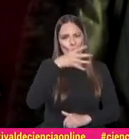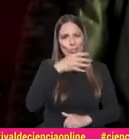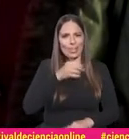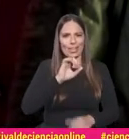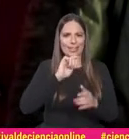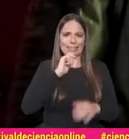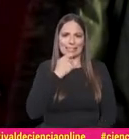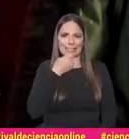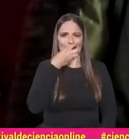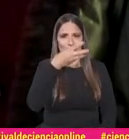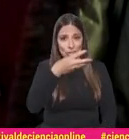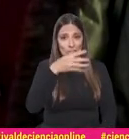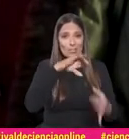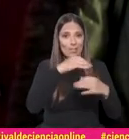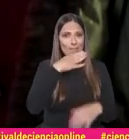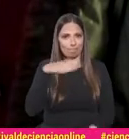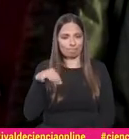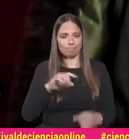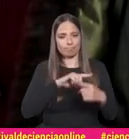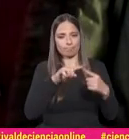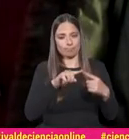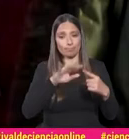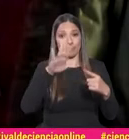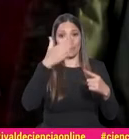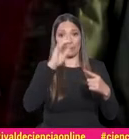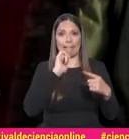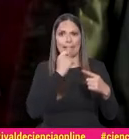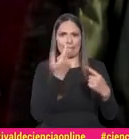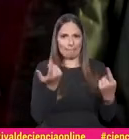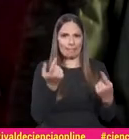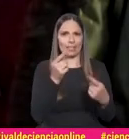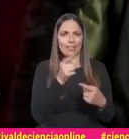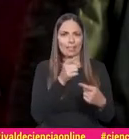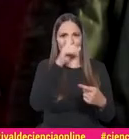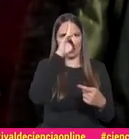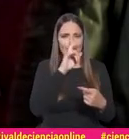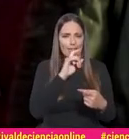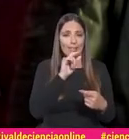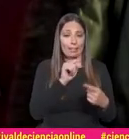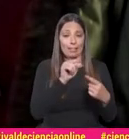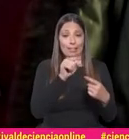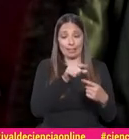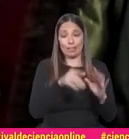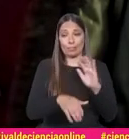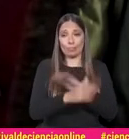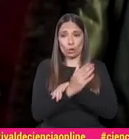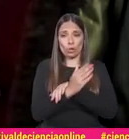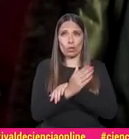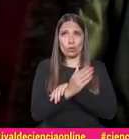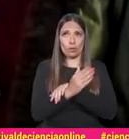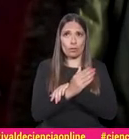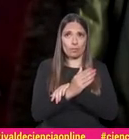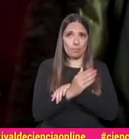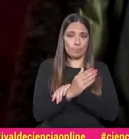estão relacionados com a ciência. E o primeiro segredo, bom, queríamos só recordar que Fernão de Magalhães saiu de São Ricardo